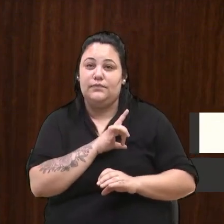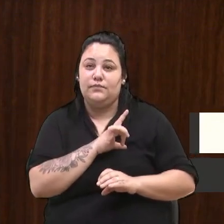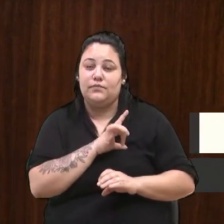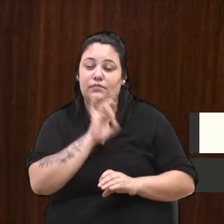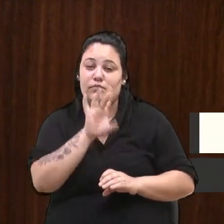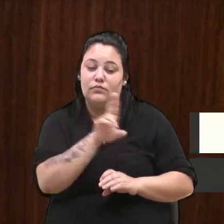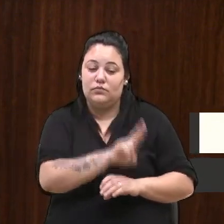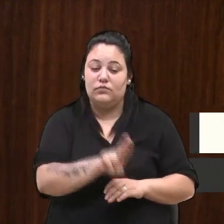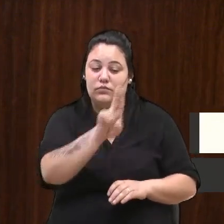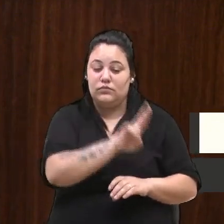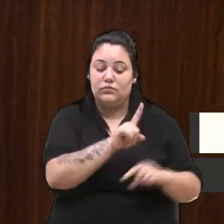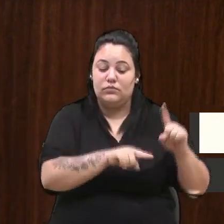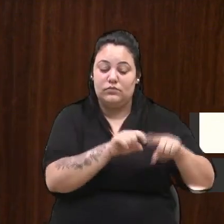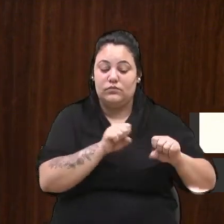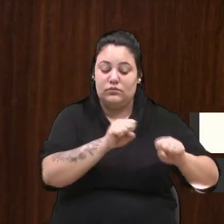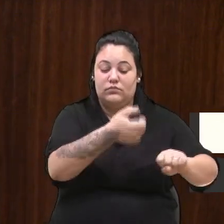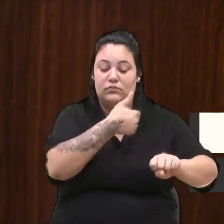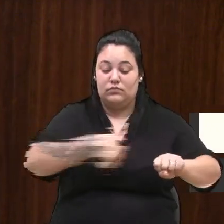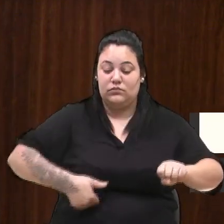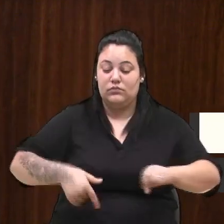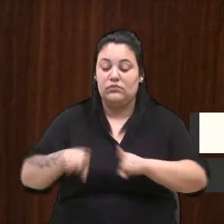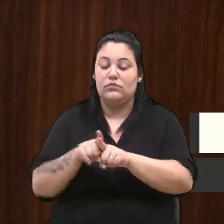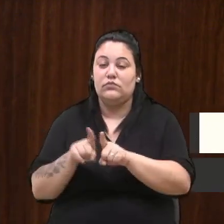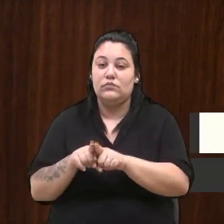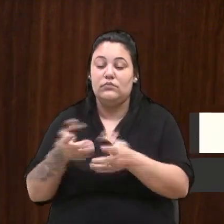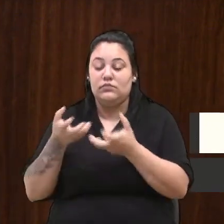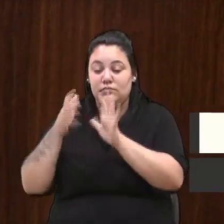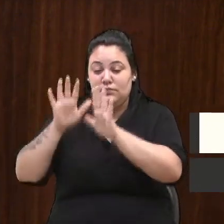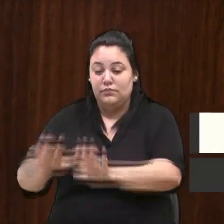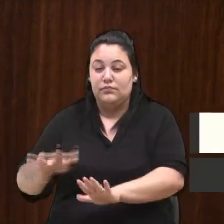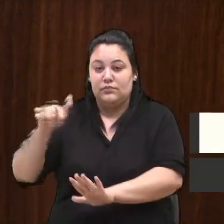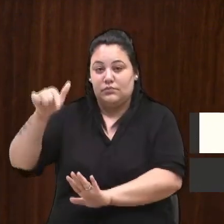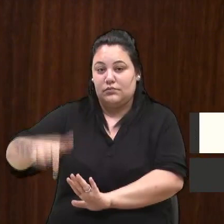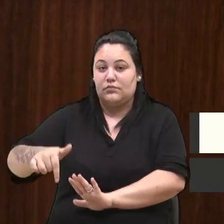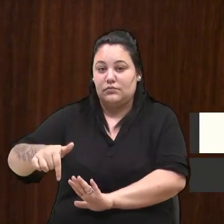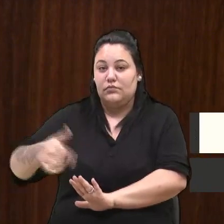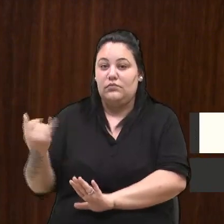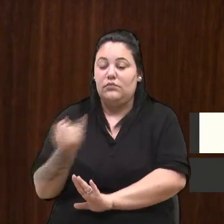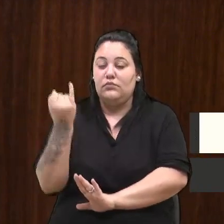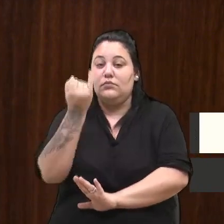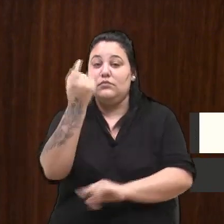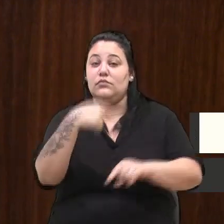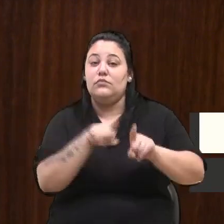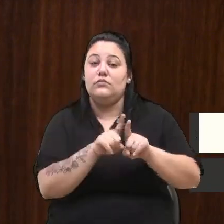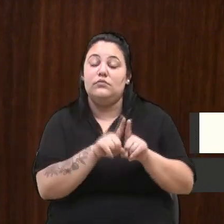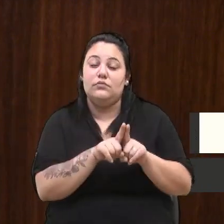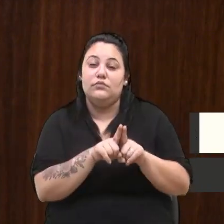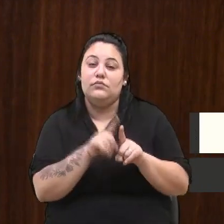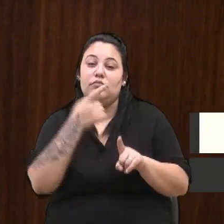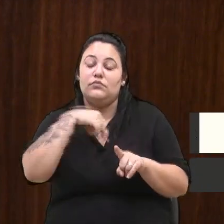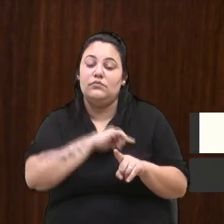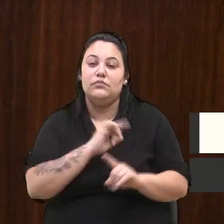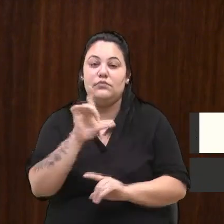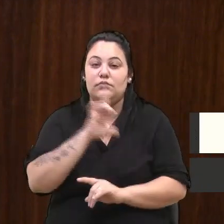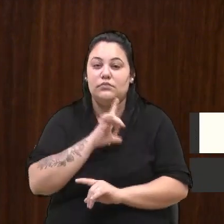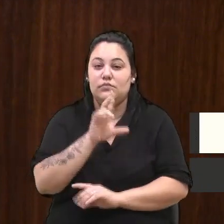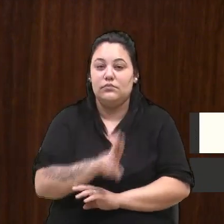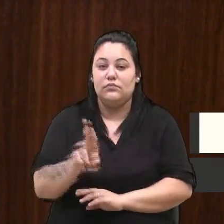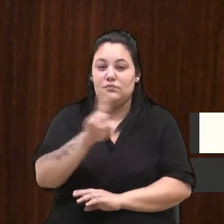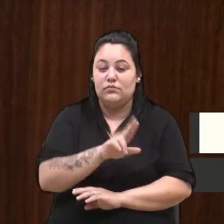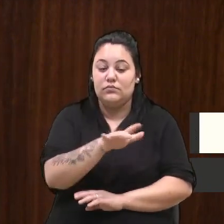mercado público. Quero também deixar aqui a importância de nós termos a